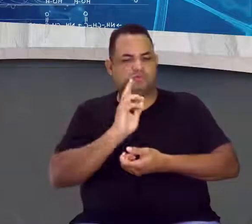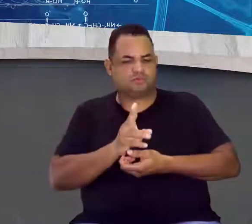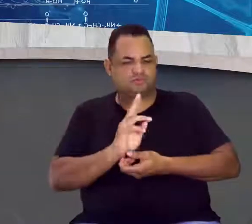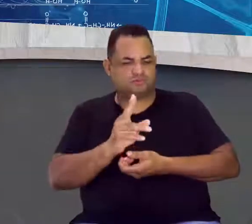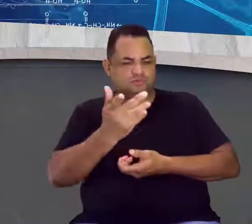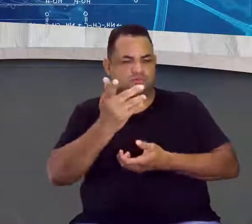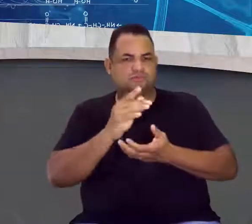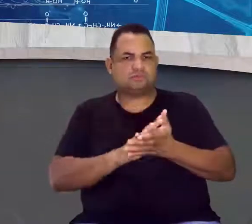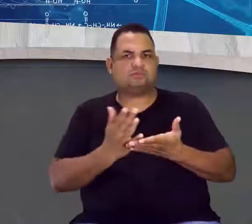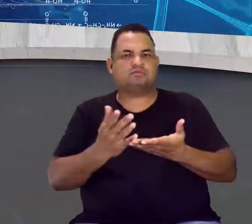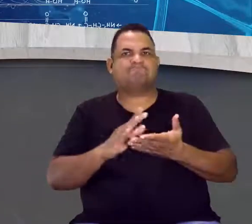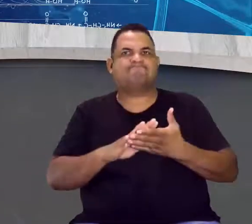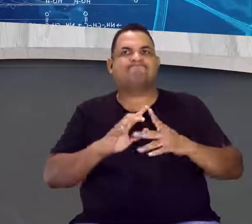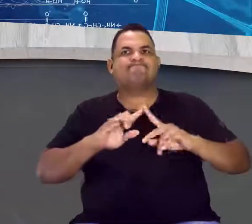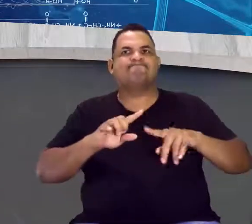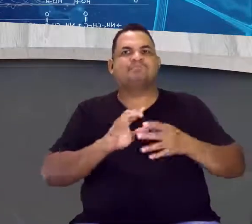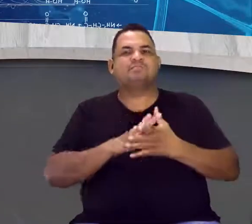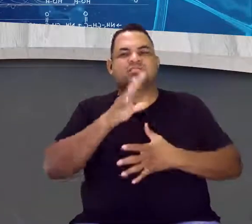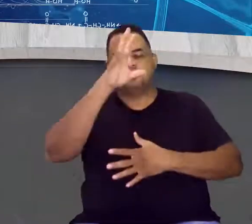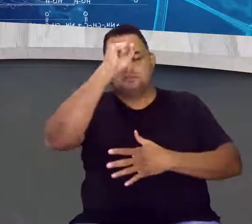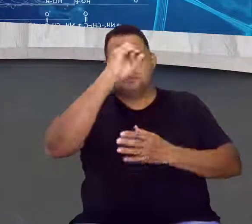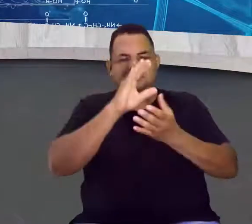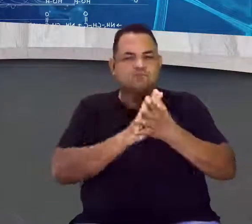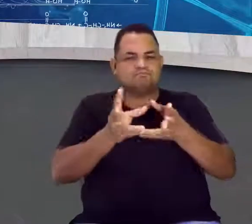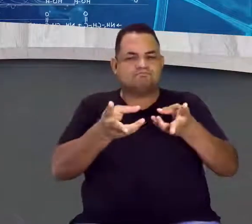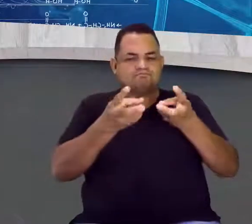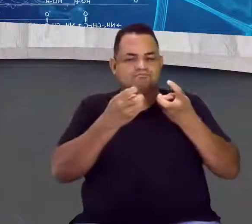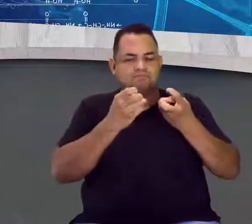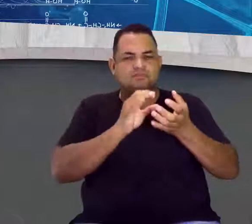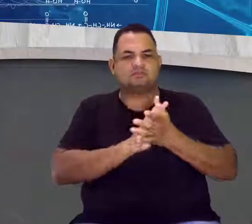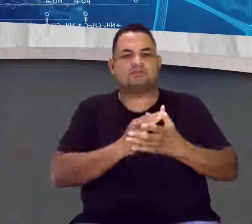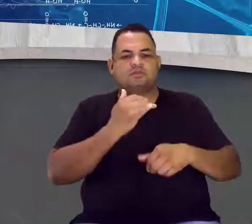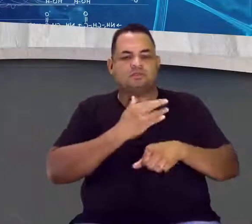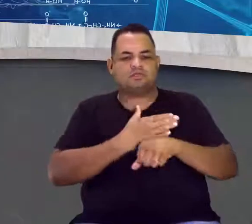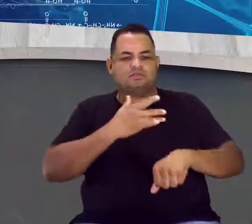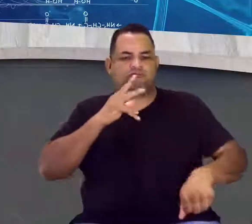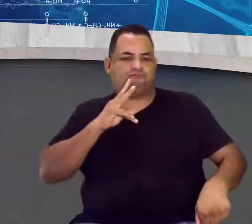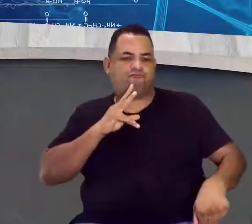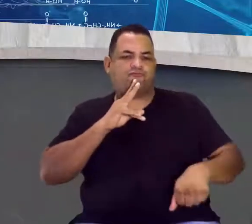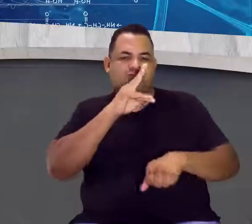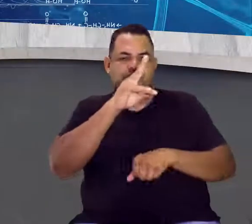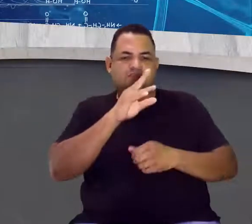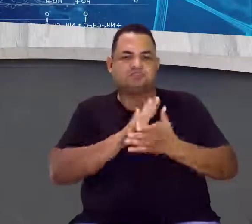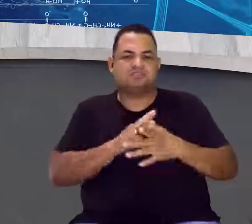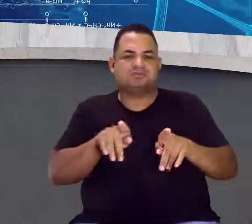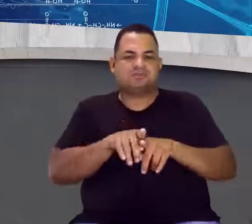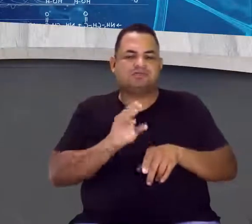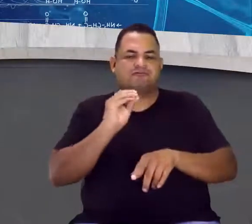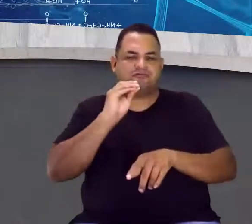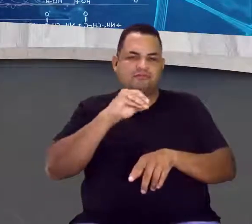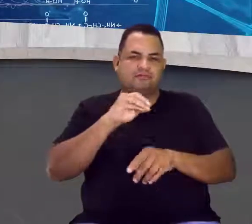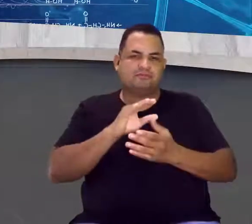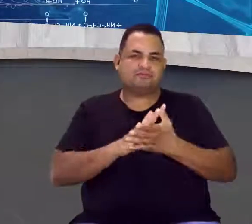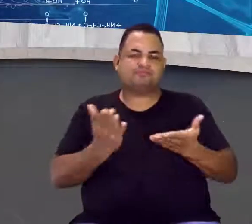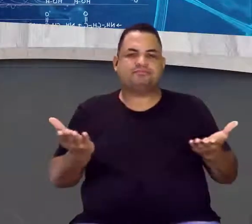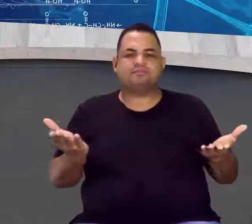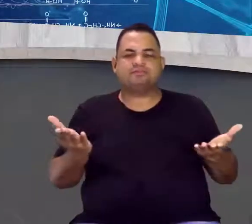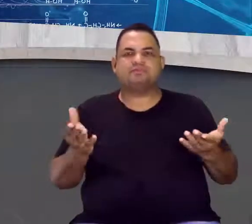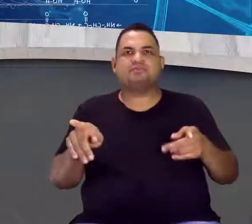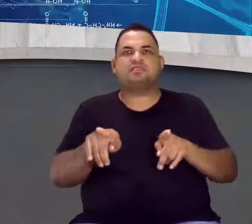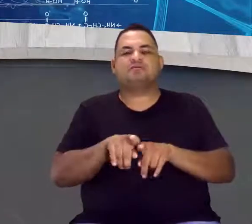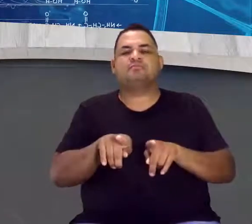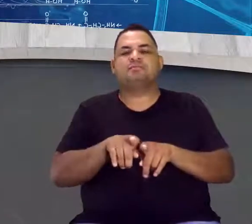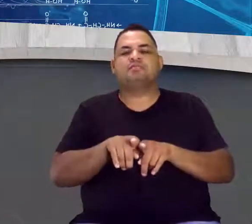gente aprender sobre como identificar um ácido forte e um ácido fraco. E também a gente vai aprender a